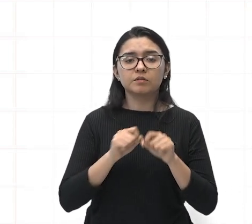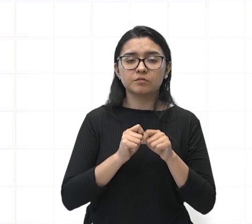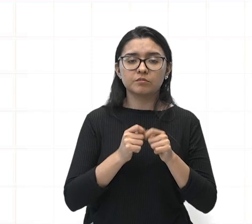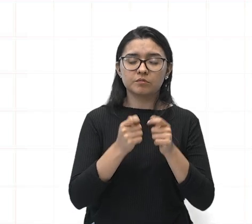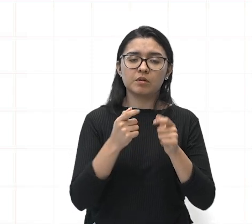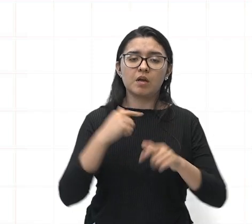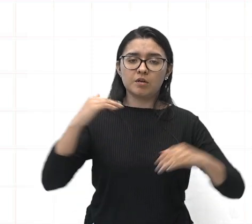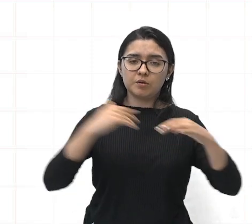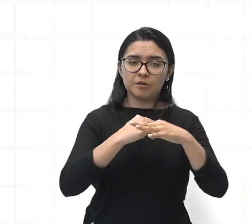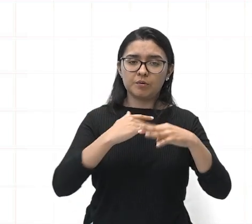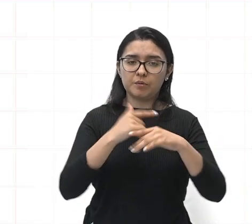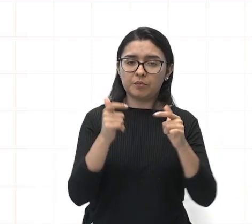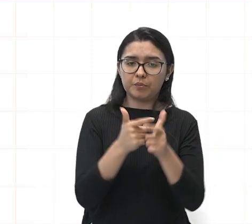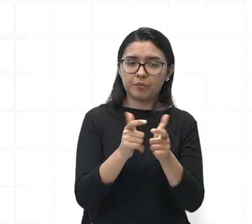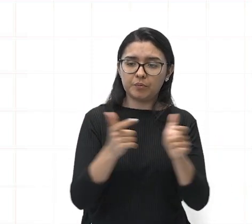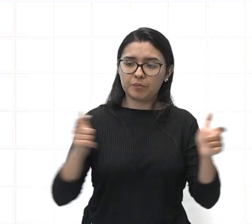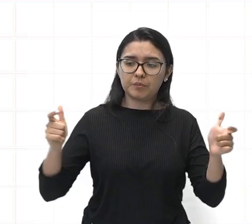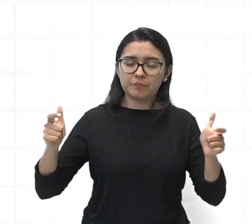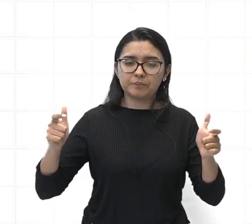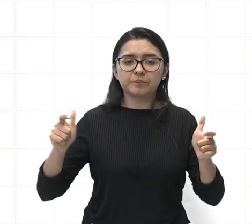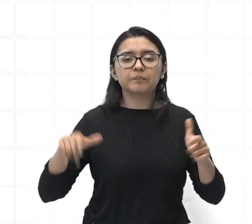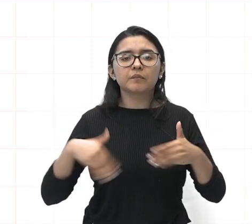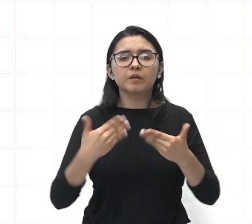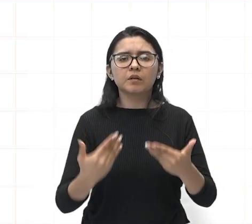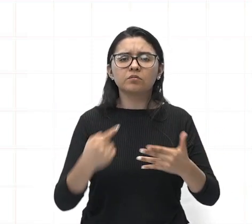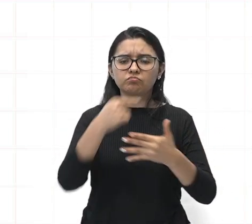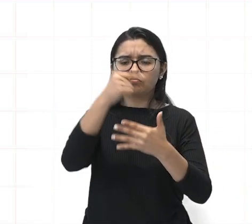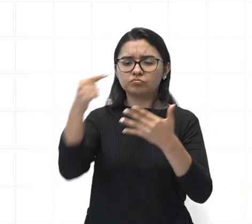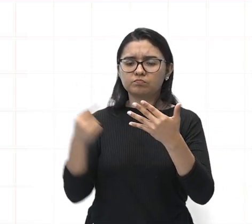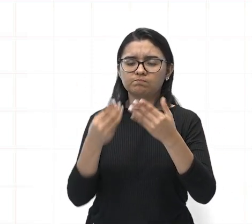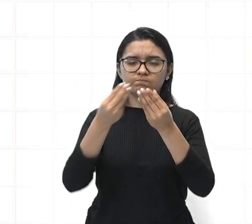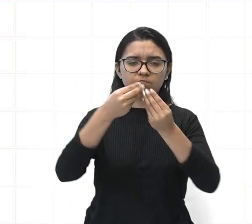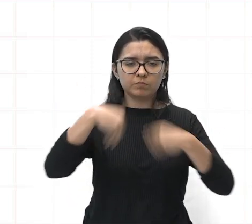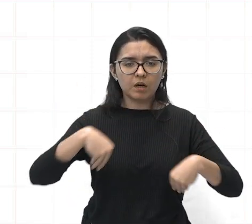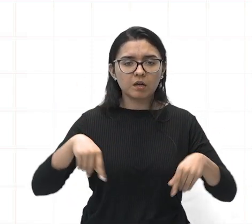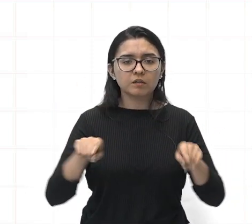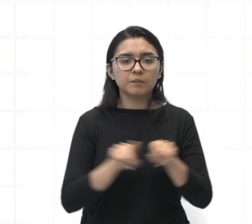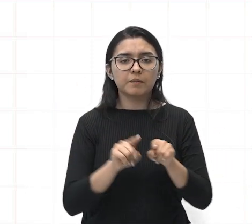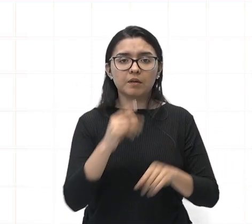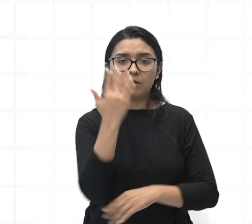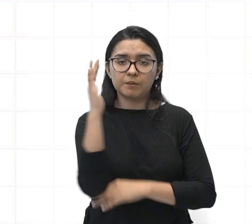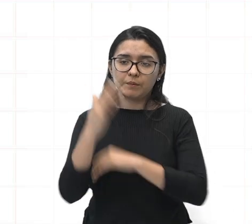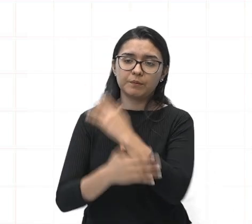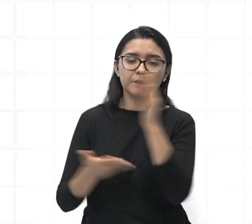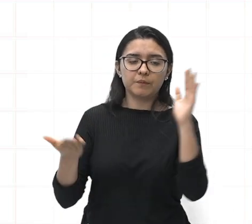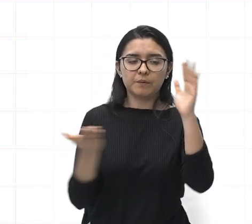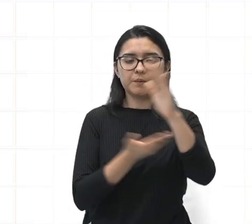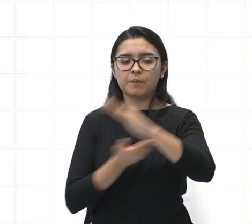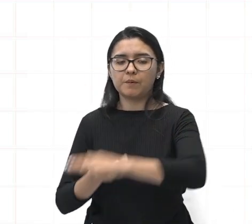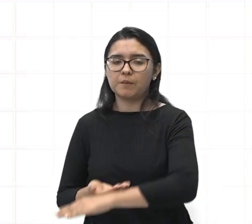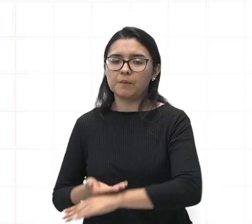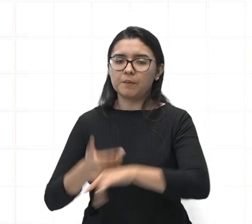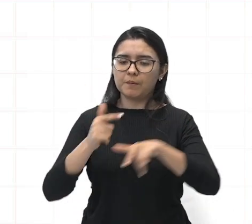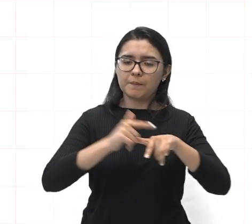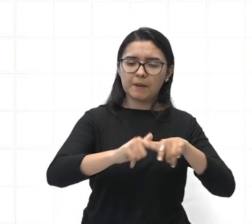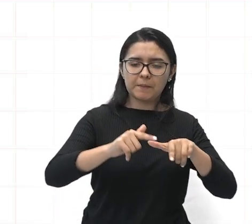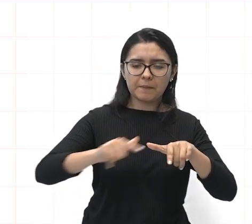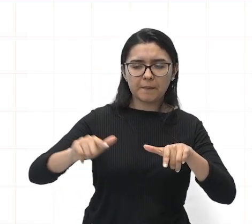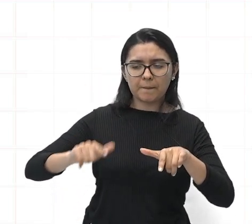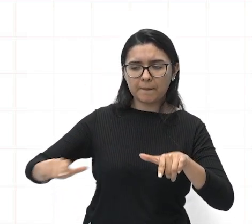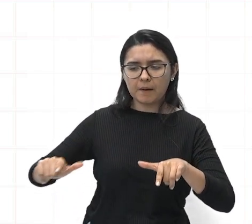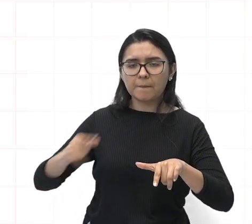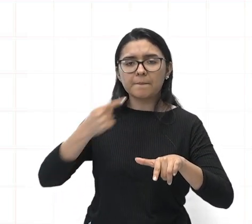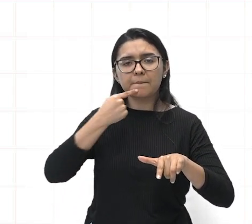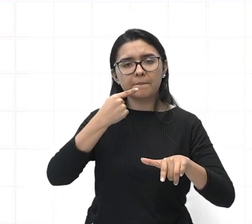expansão urbana, né? Então, entre esses impactos, nós temos o desmatamento das áreas de vegetação que